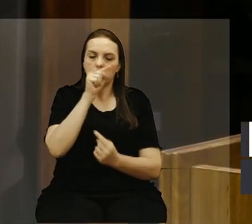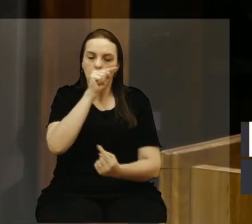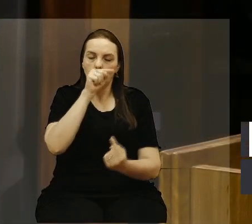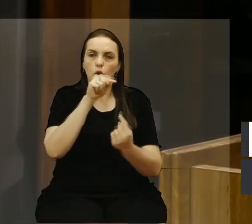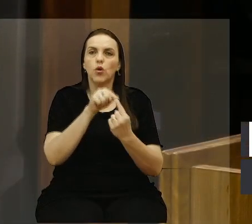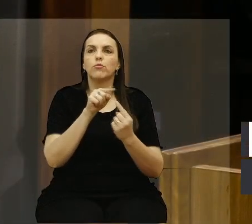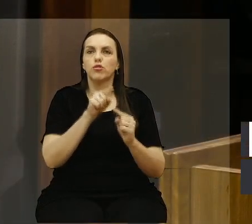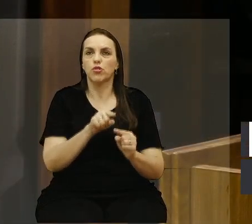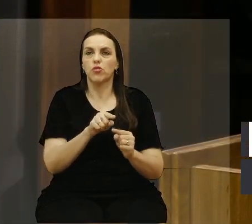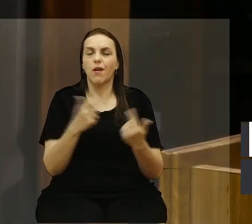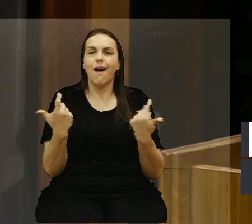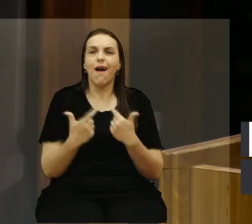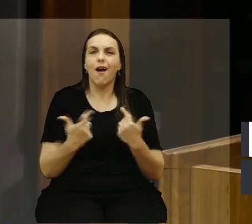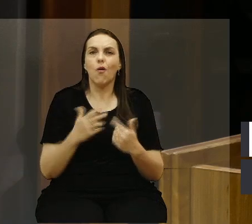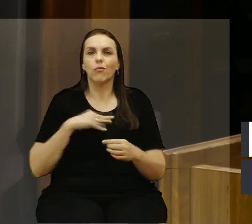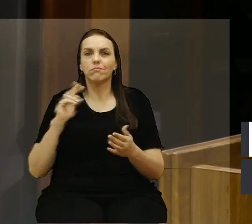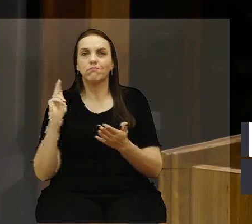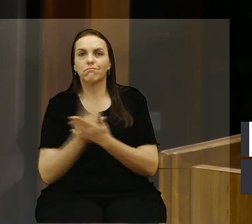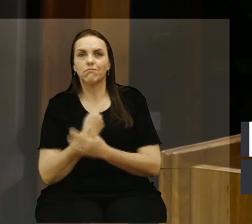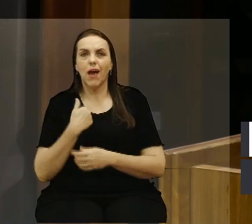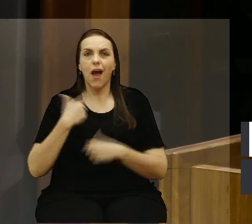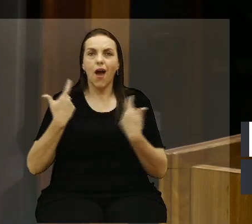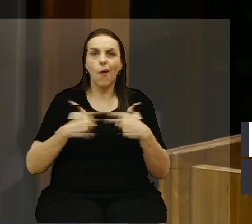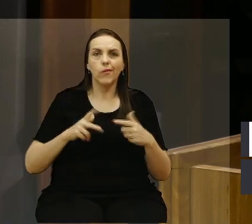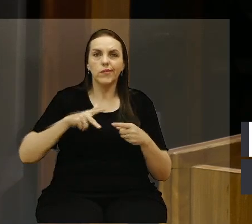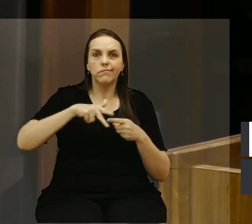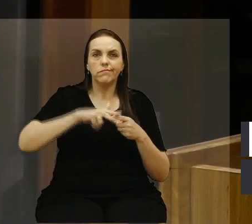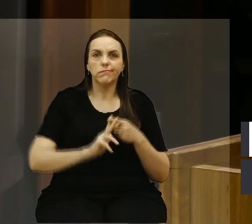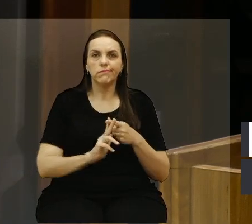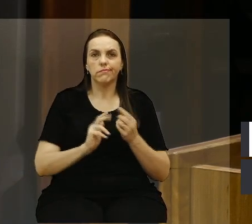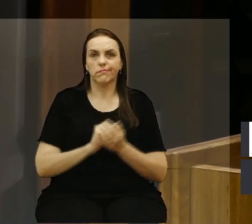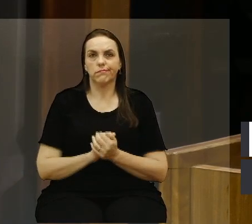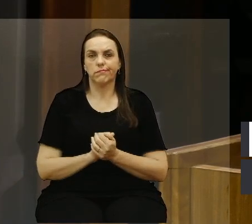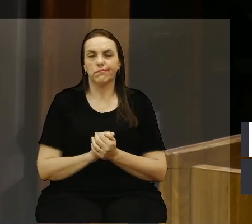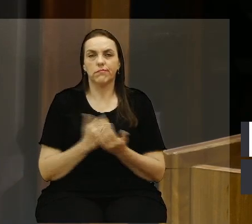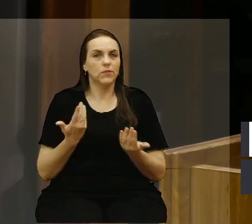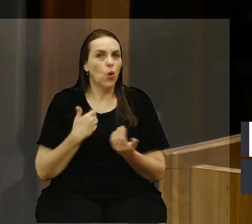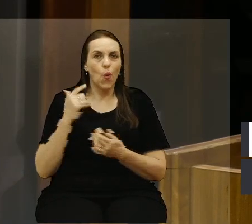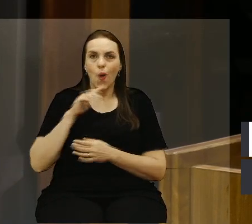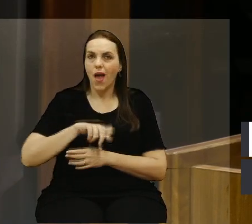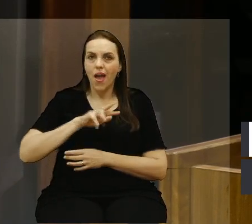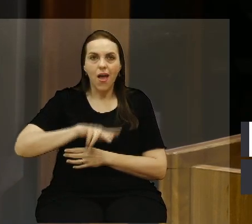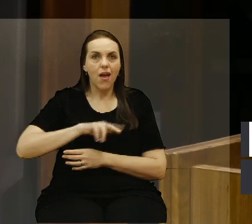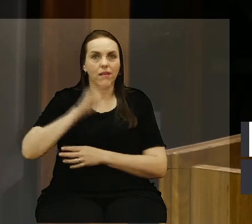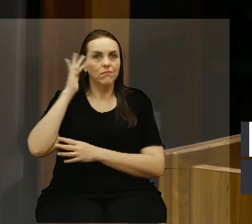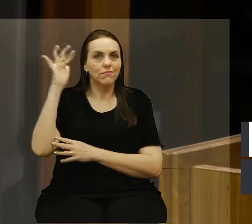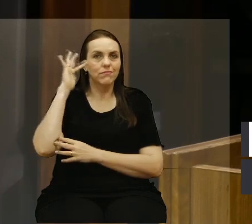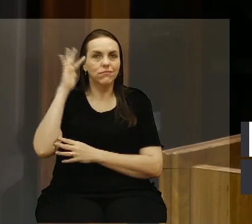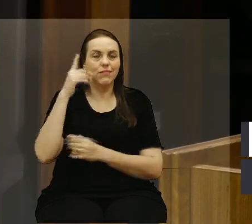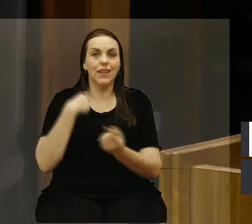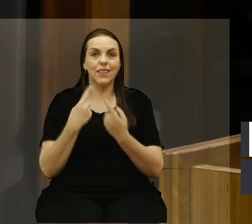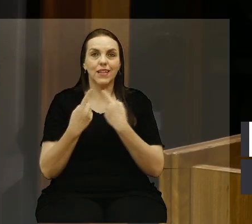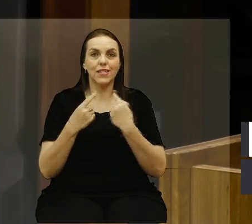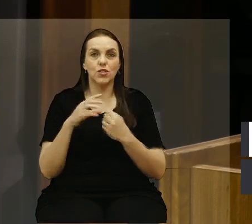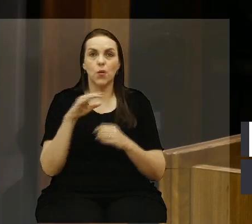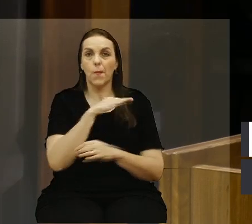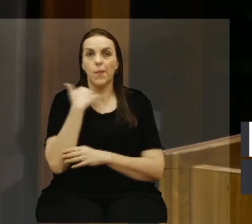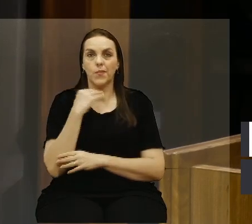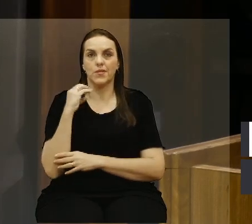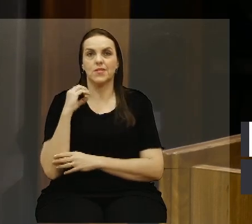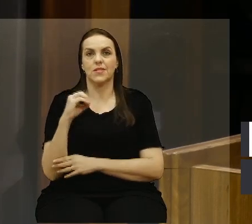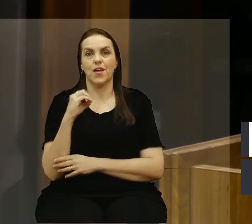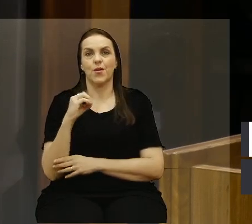objetivo. Aonde eu errei, aonde eu tenho que consertar. Então, não é utopia, trânsito, morte zero. É uma questão de...